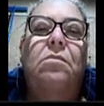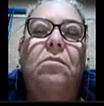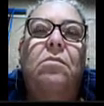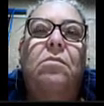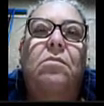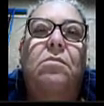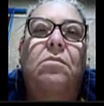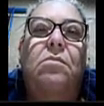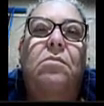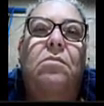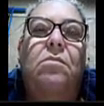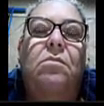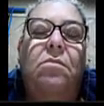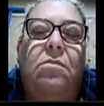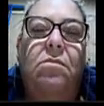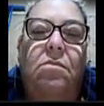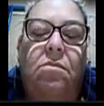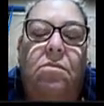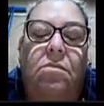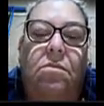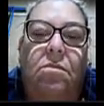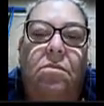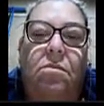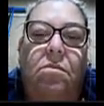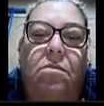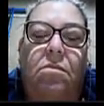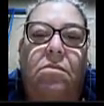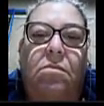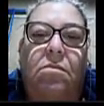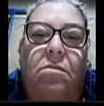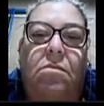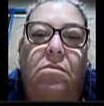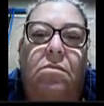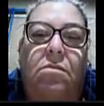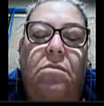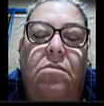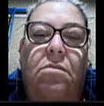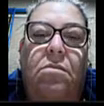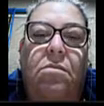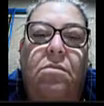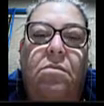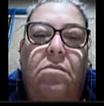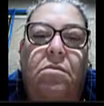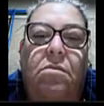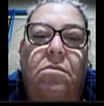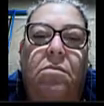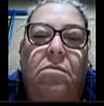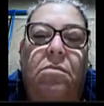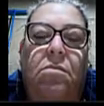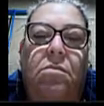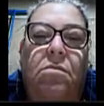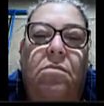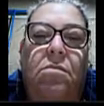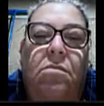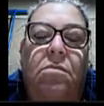talentos a serem identificados. E, quando eu estava até montando essa parte da aula, recentemente, eu fui aí na cidade de vocês